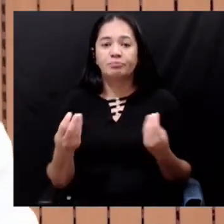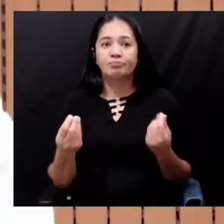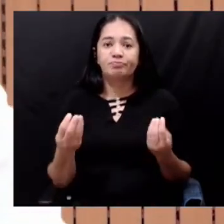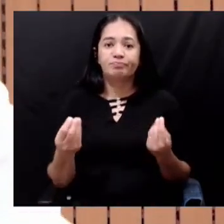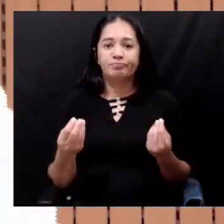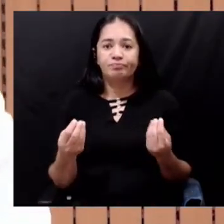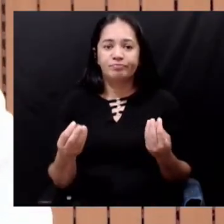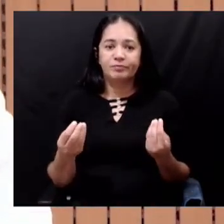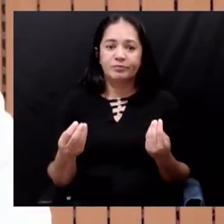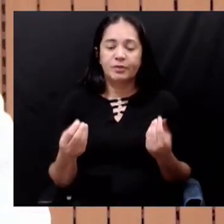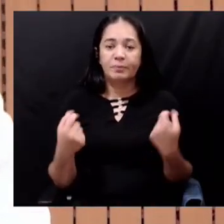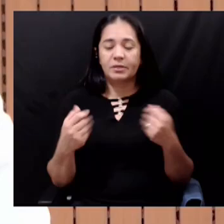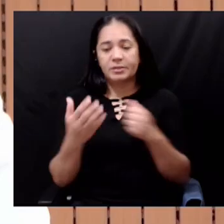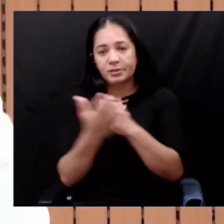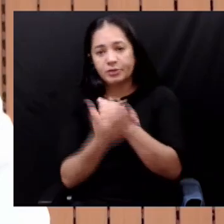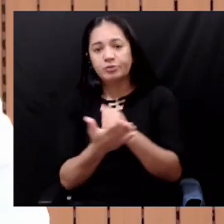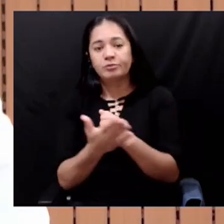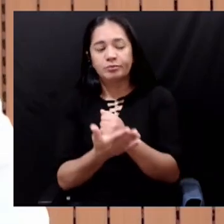né?